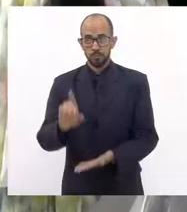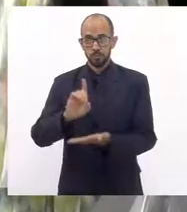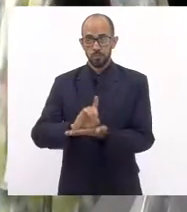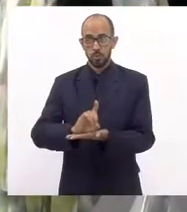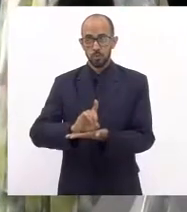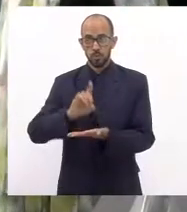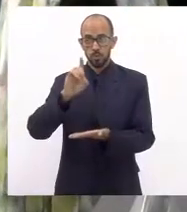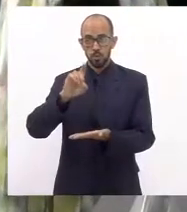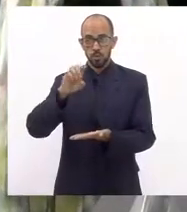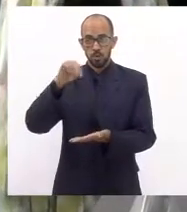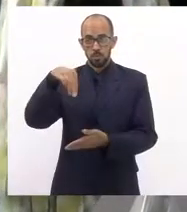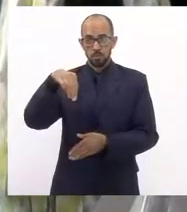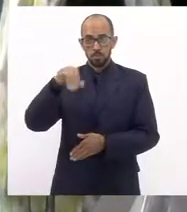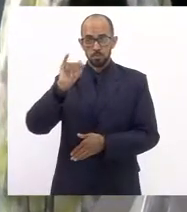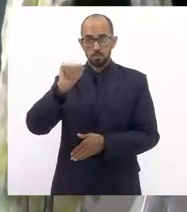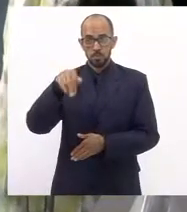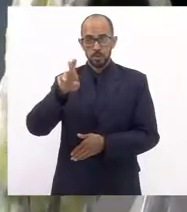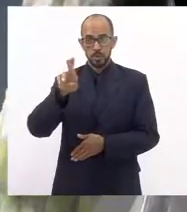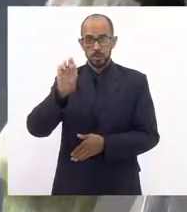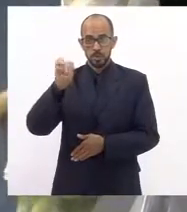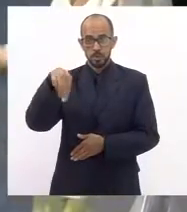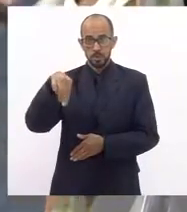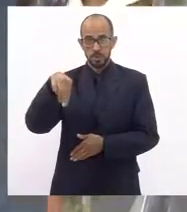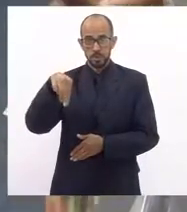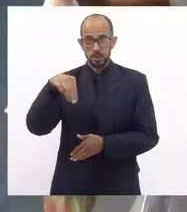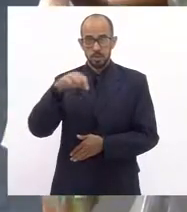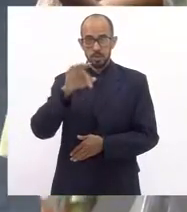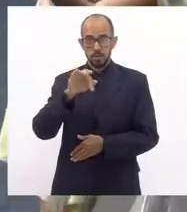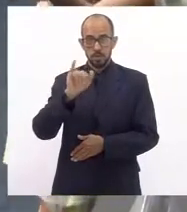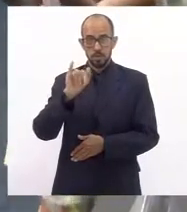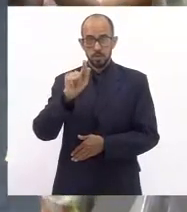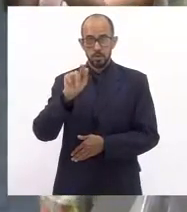Doutora Mirim Pauline Figueiredo.